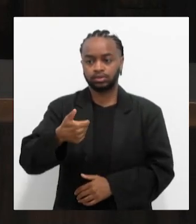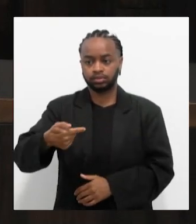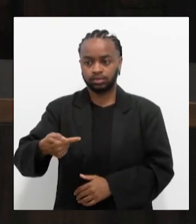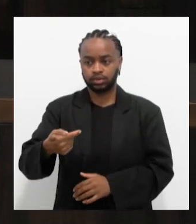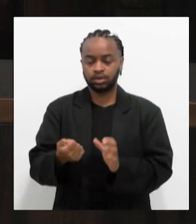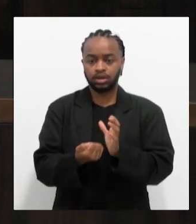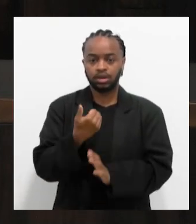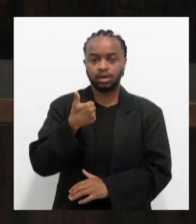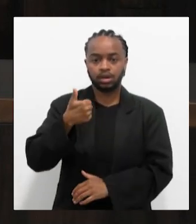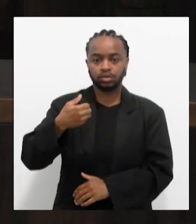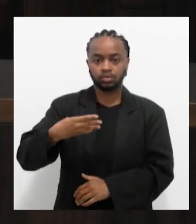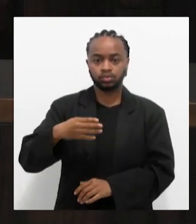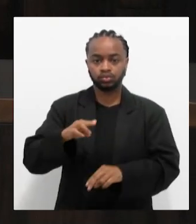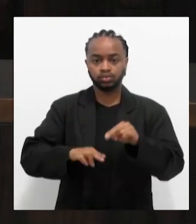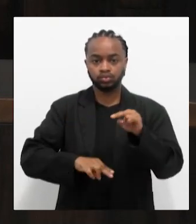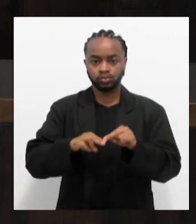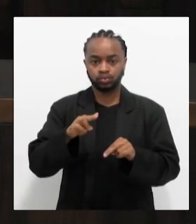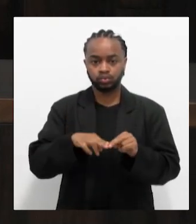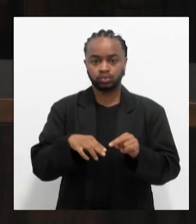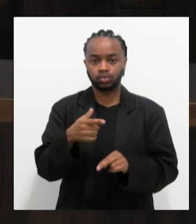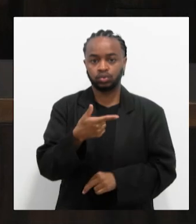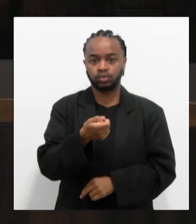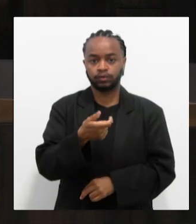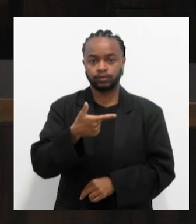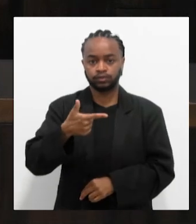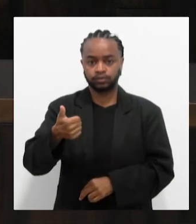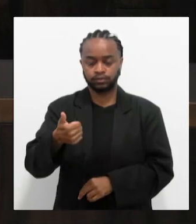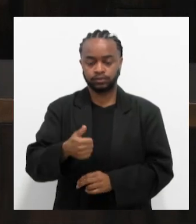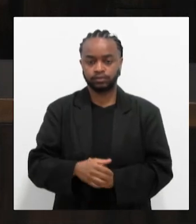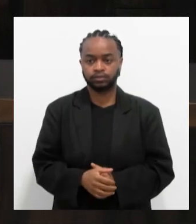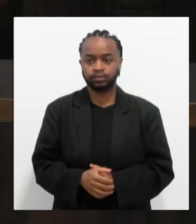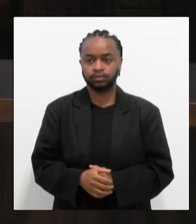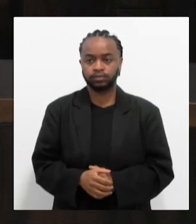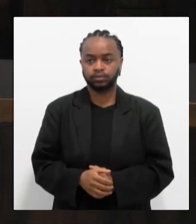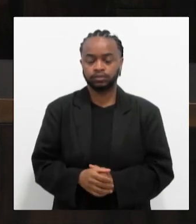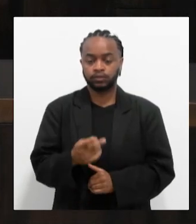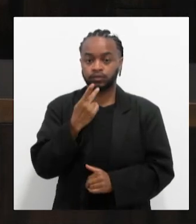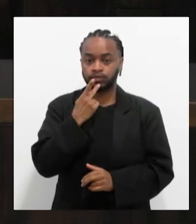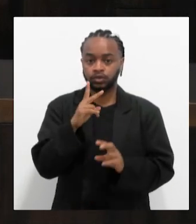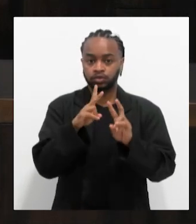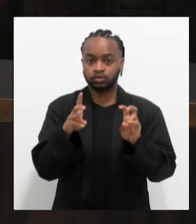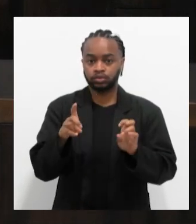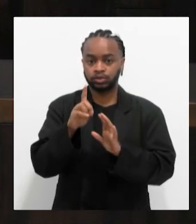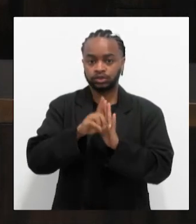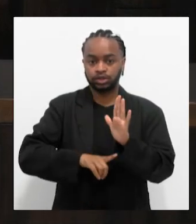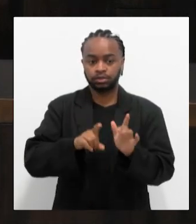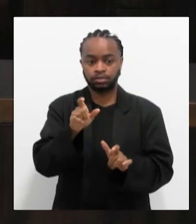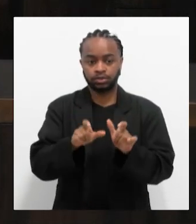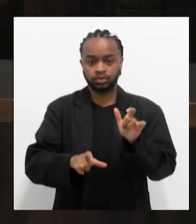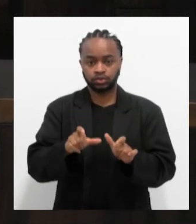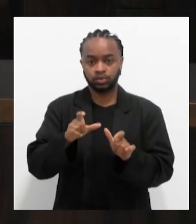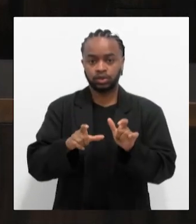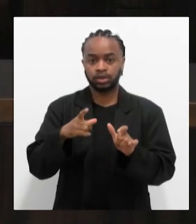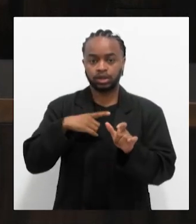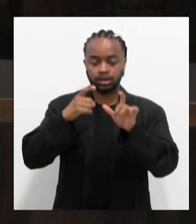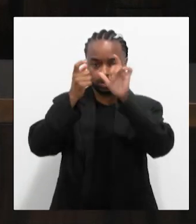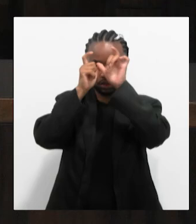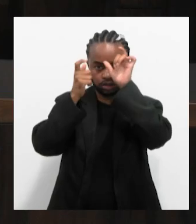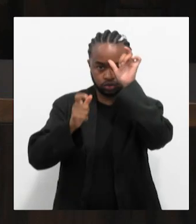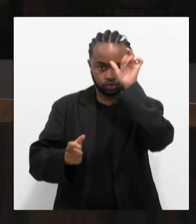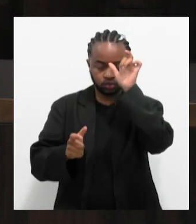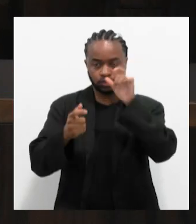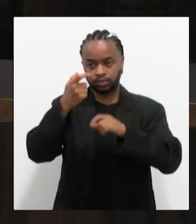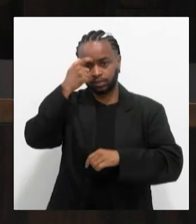9.317, de 14 de junho de 2021, que dispõe sobre o direito da pessoa com transtornos mentais a